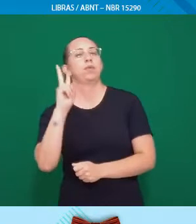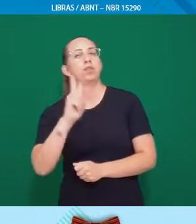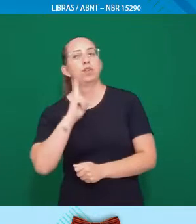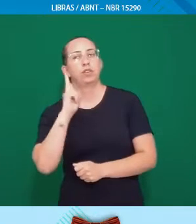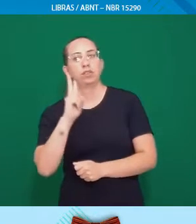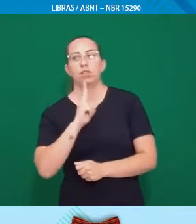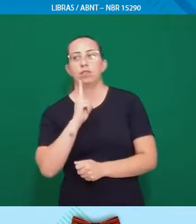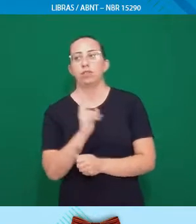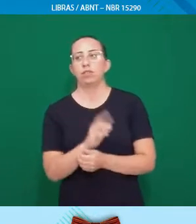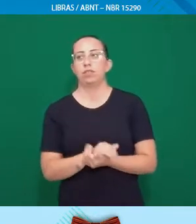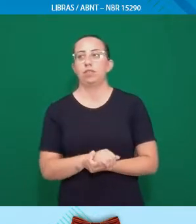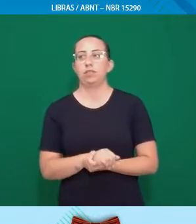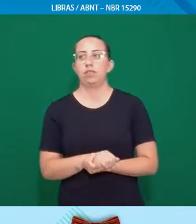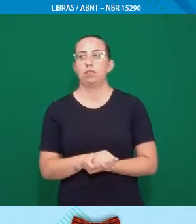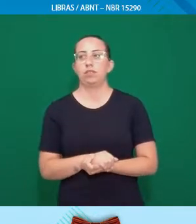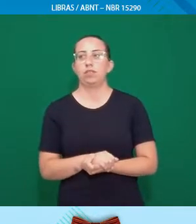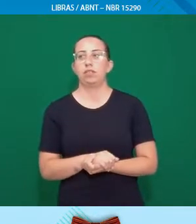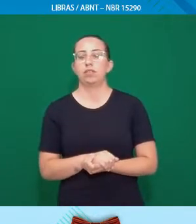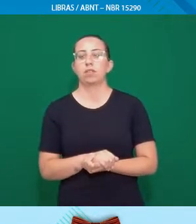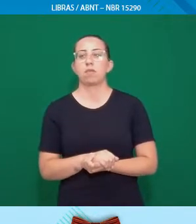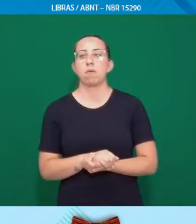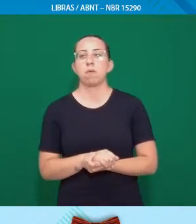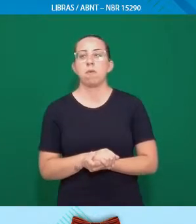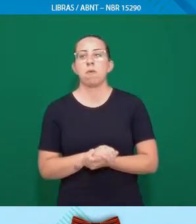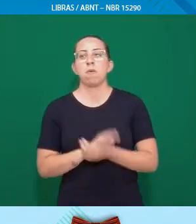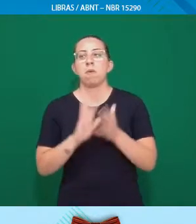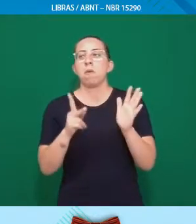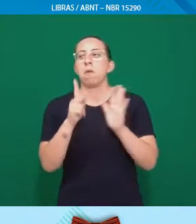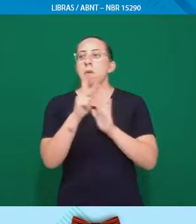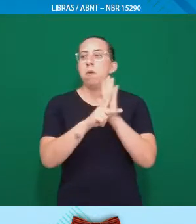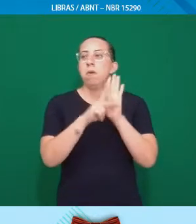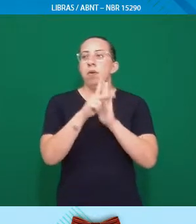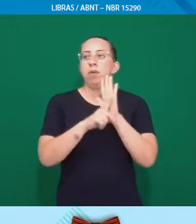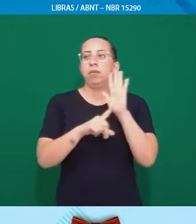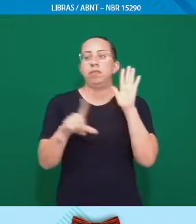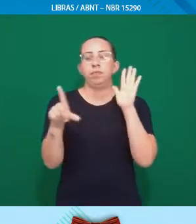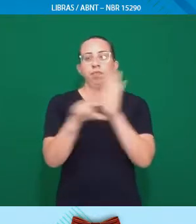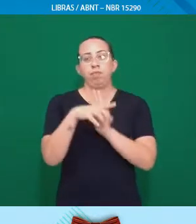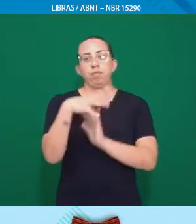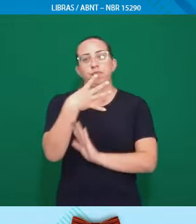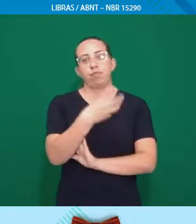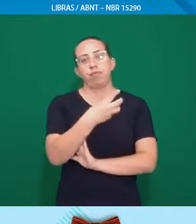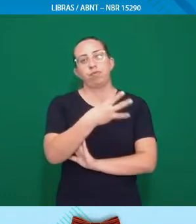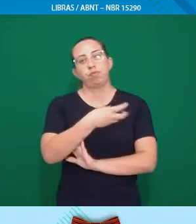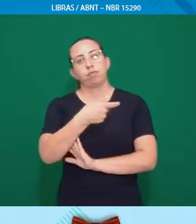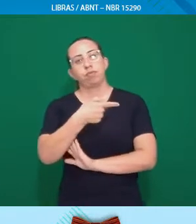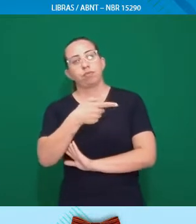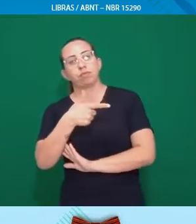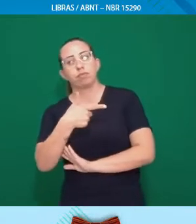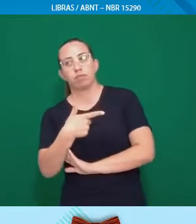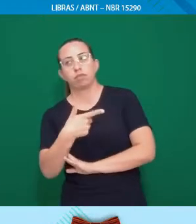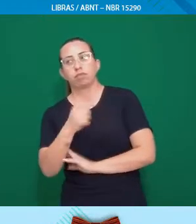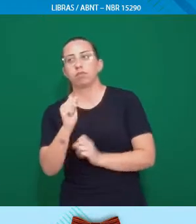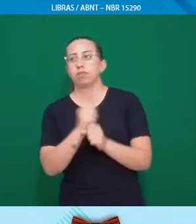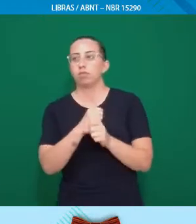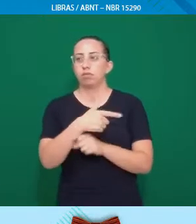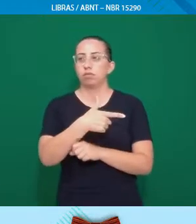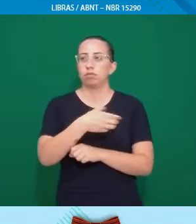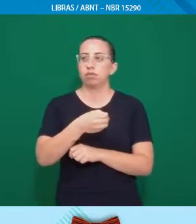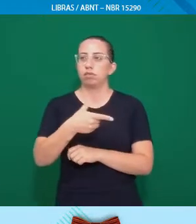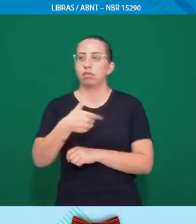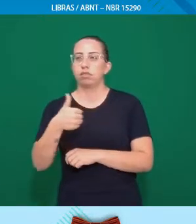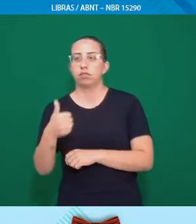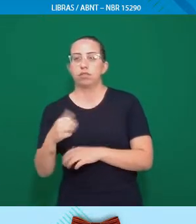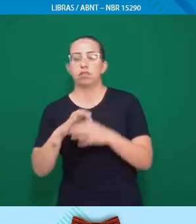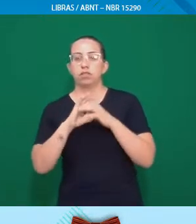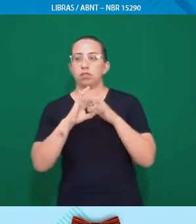aprovado por unanimidade pelos vereadores passamos agora projeto de lei ordinária do executivo 4.372 2021